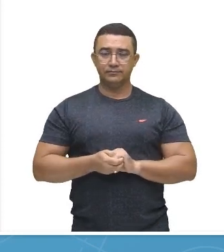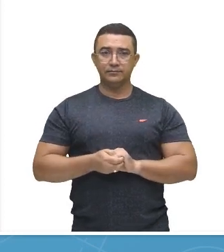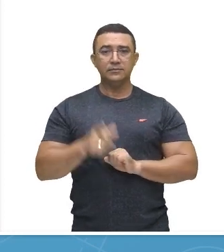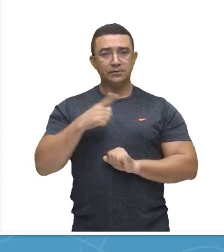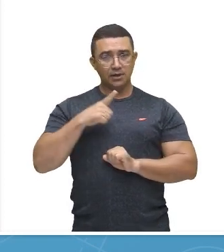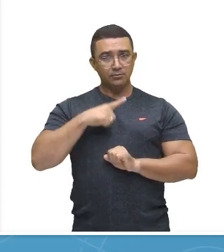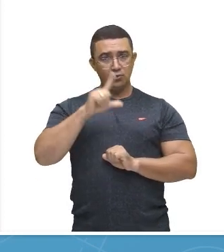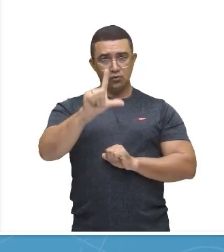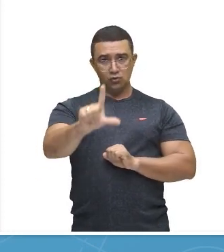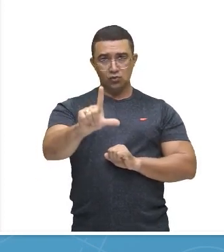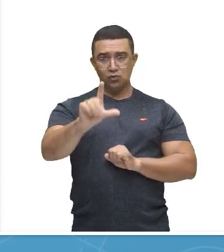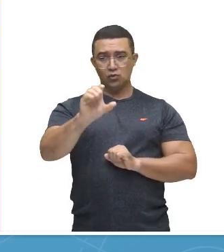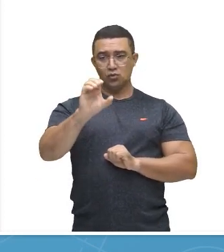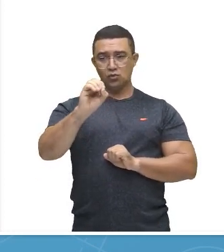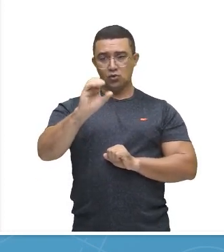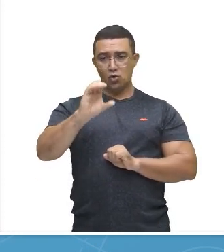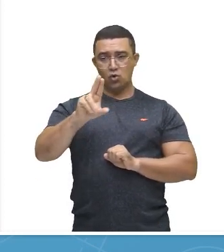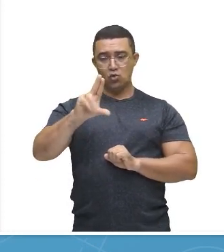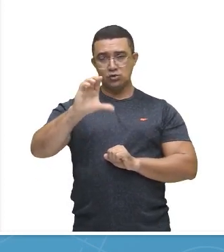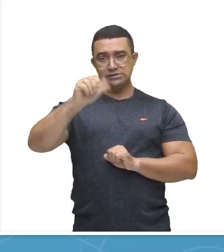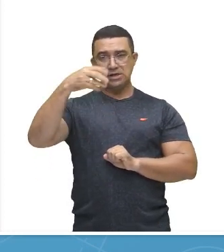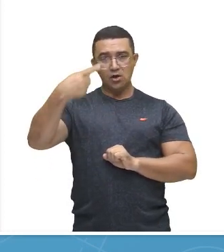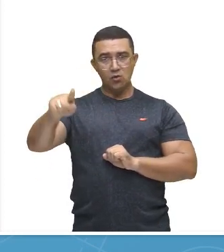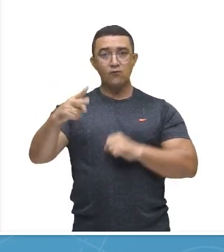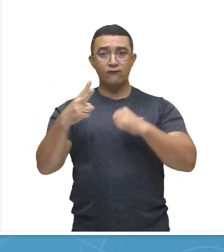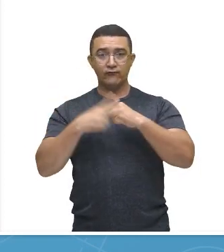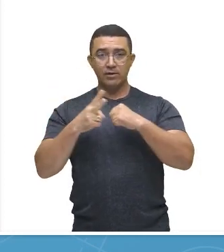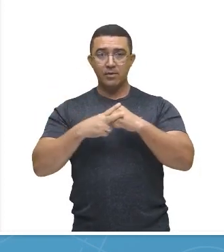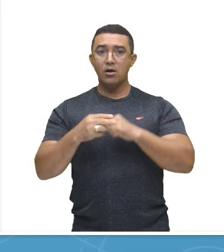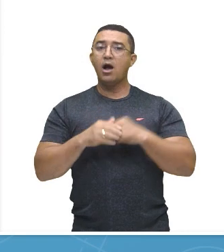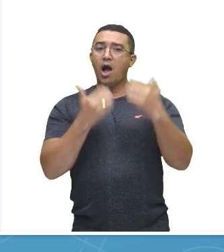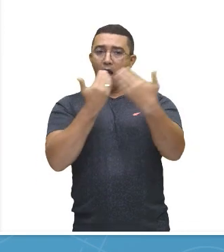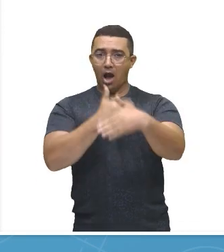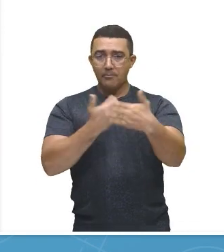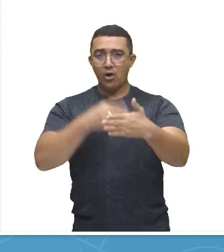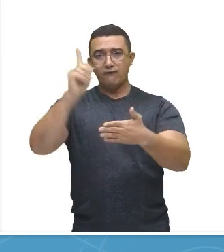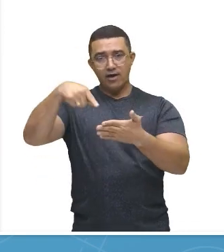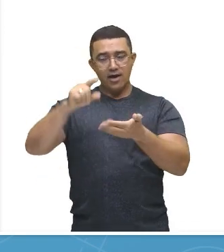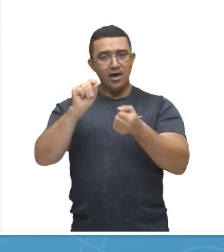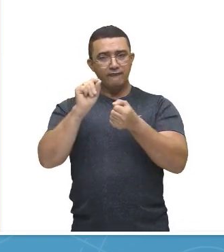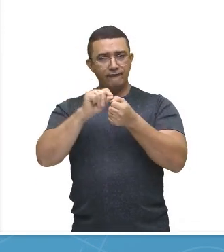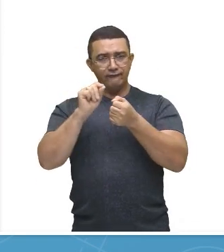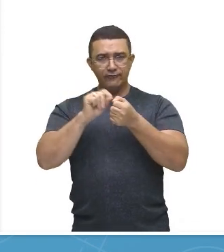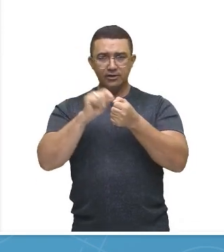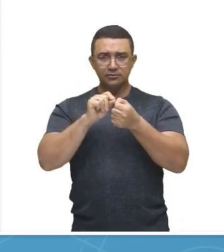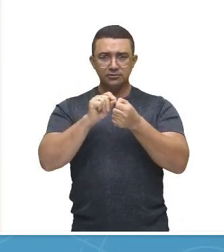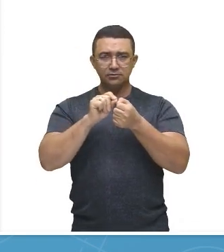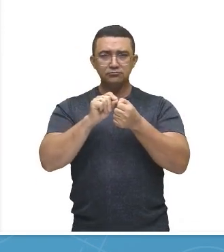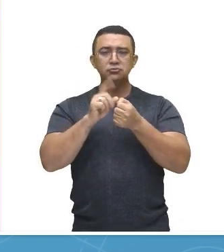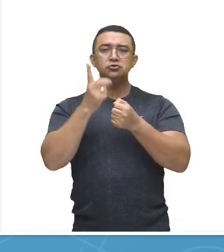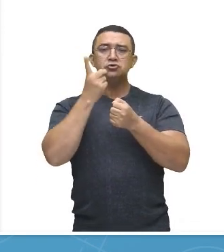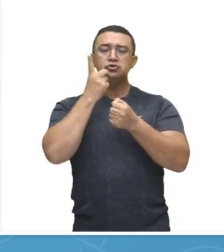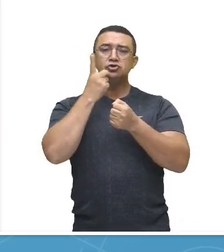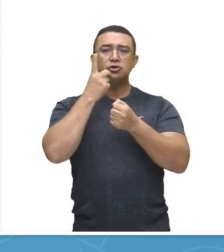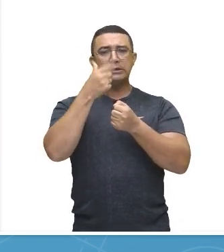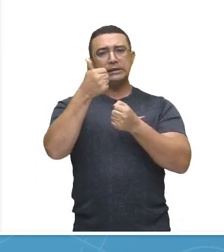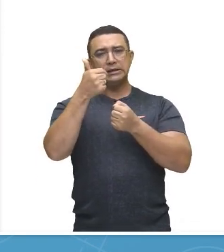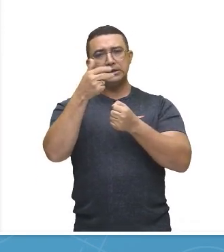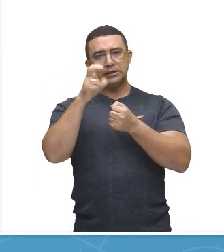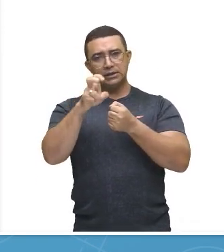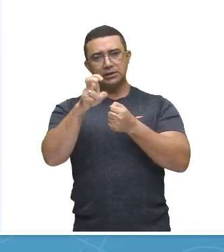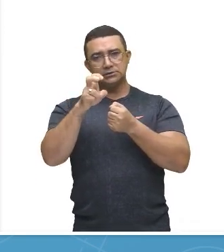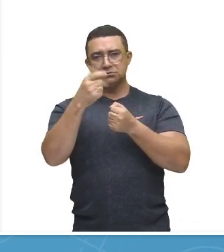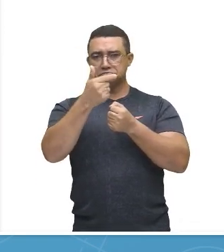locução verbal. As provas serão aplicadas. As provas serão aplicadas. Aplicarão